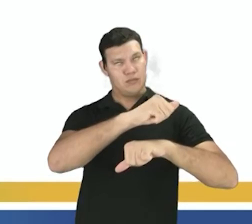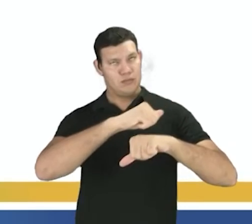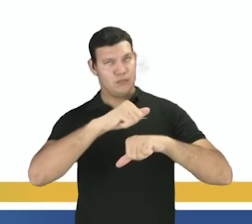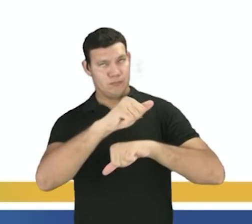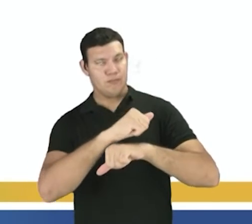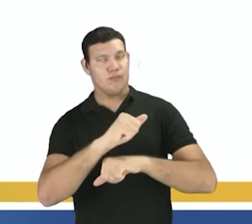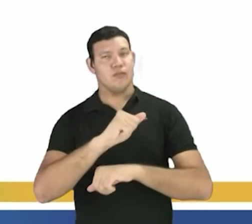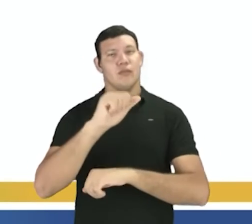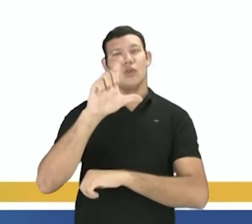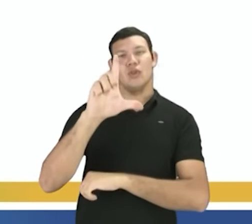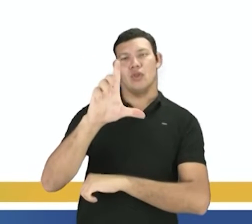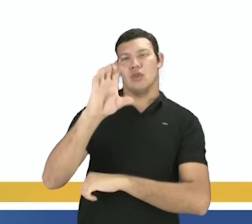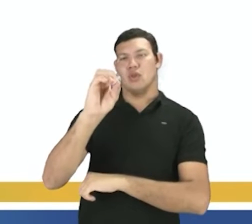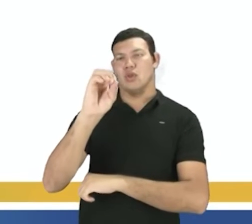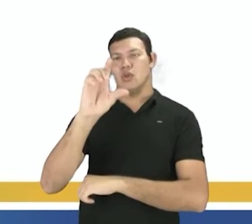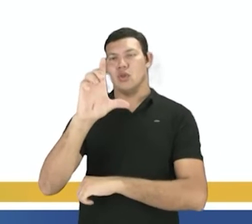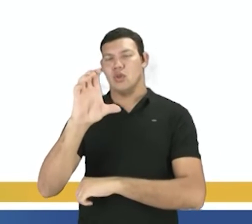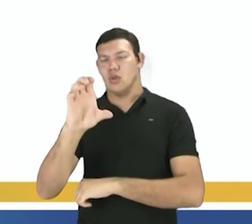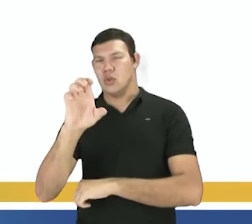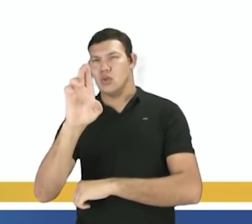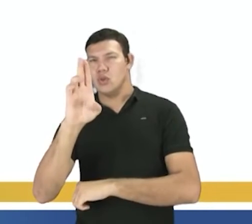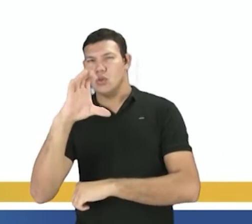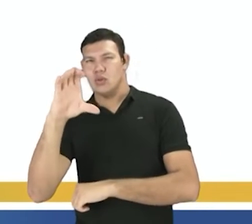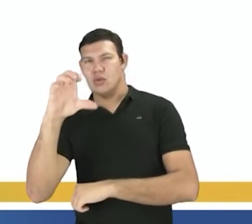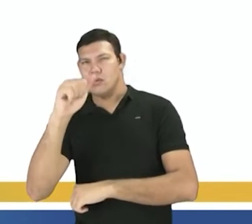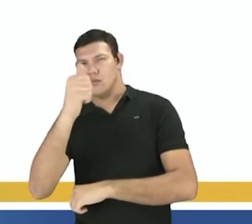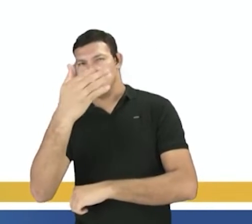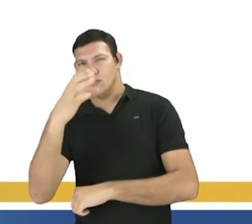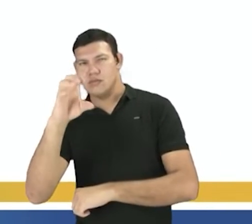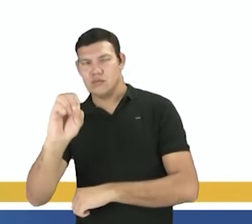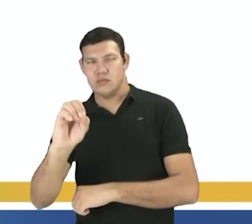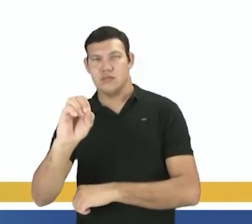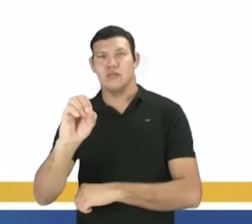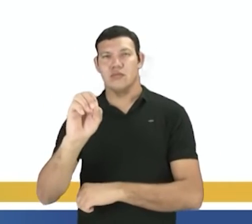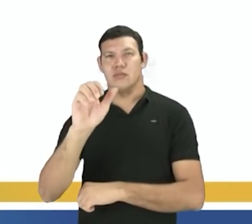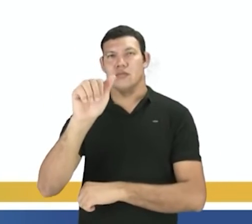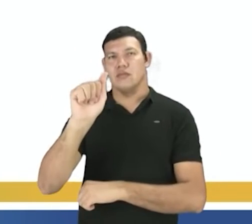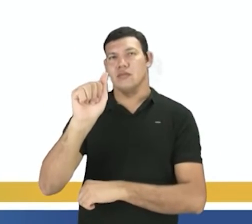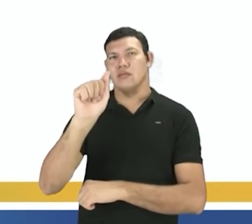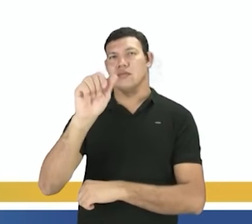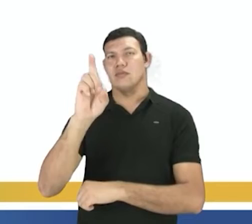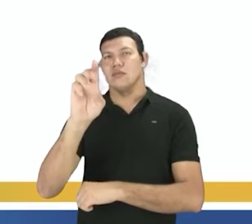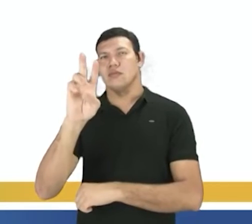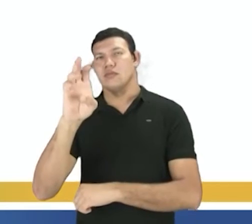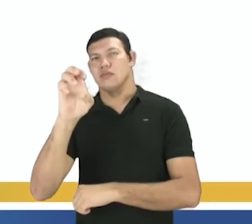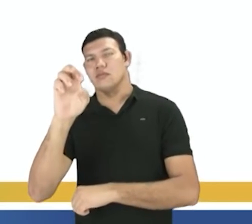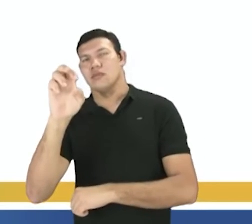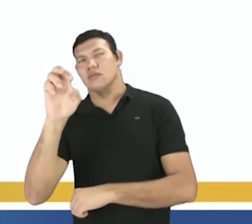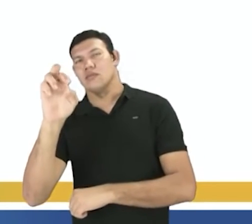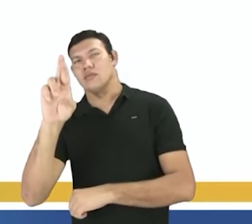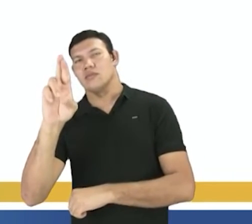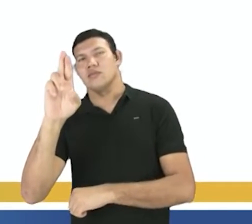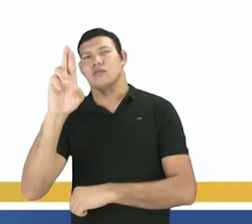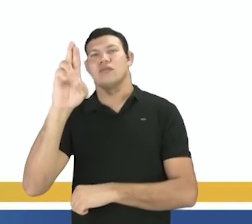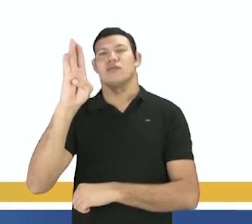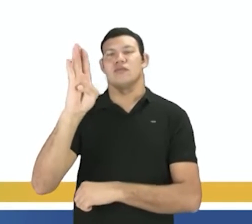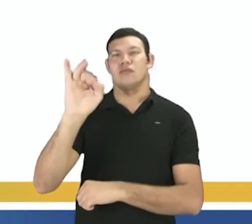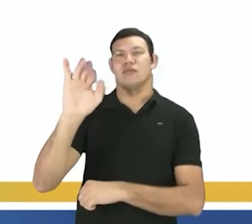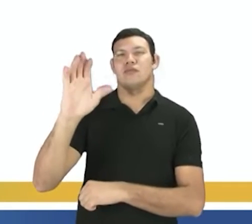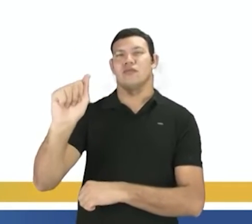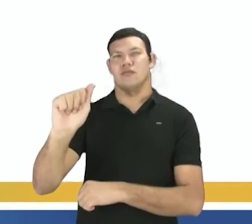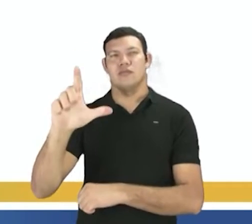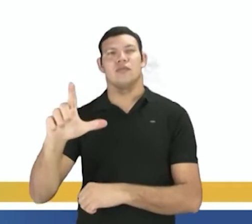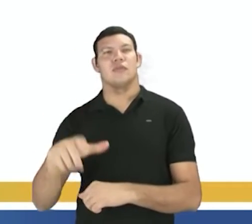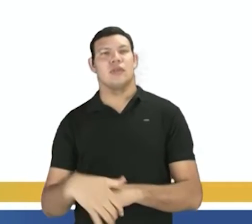vamos lá. A gente vai pegar a palavra novamente e transformar em locução adverbial, assim